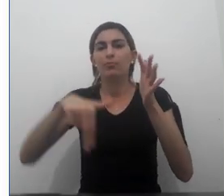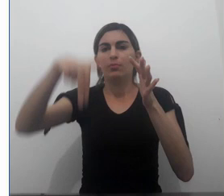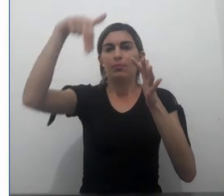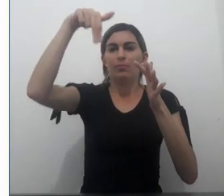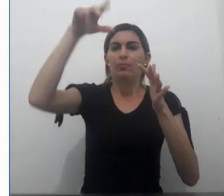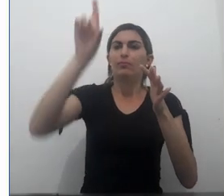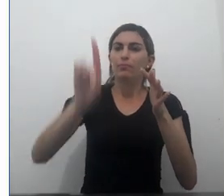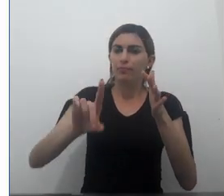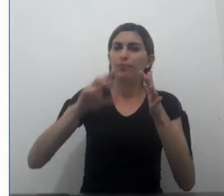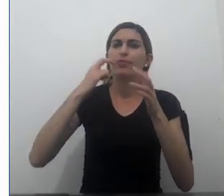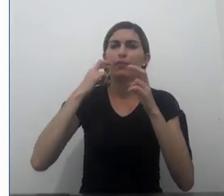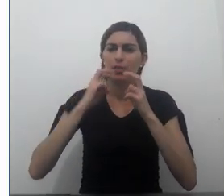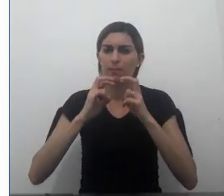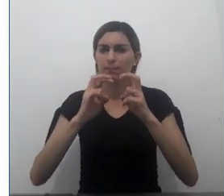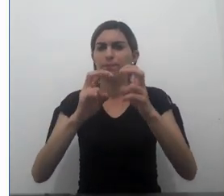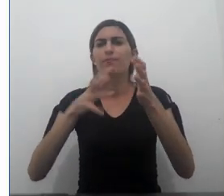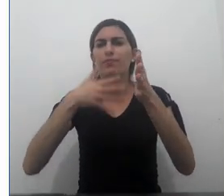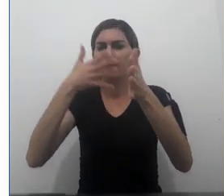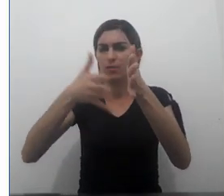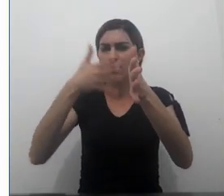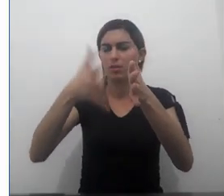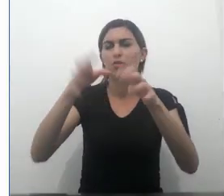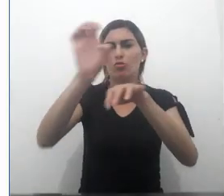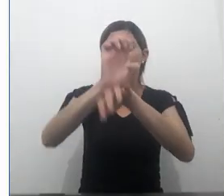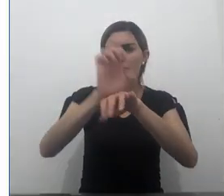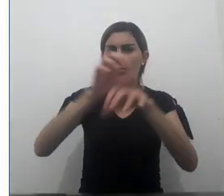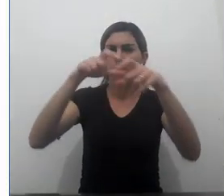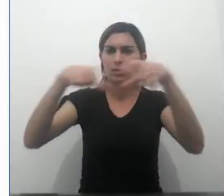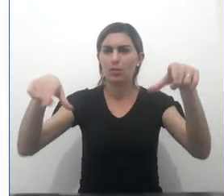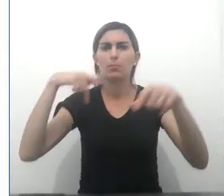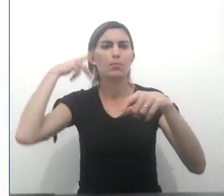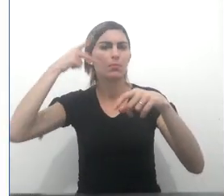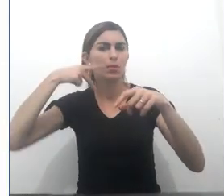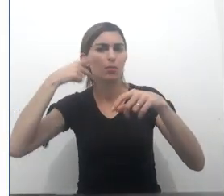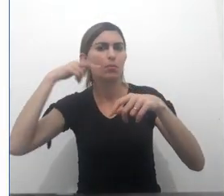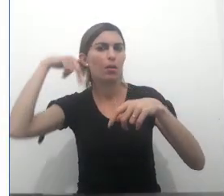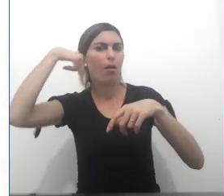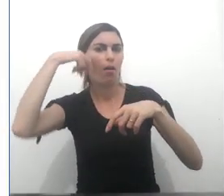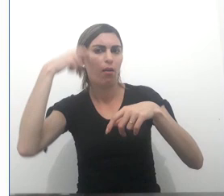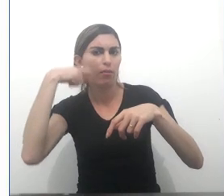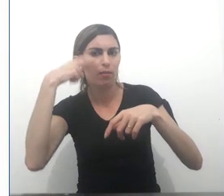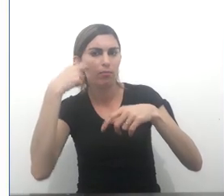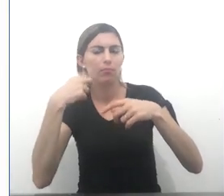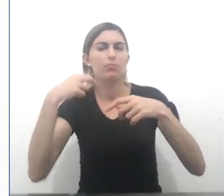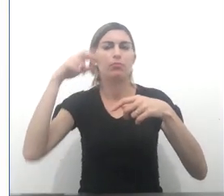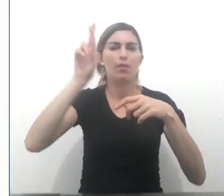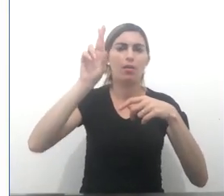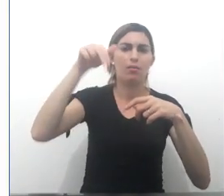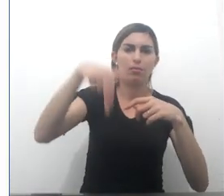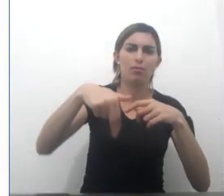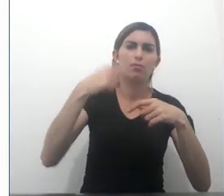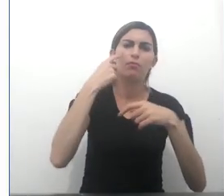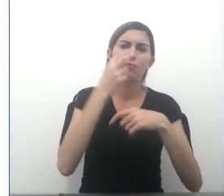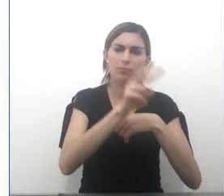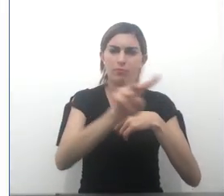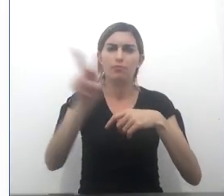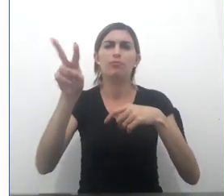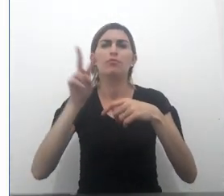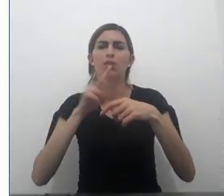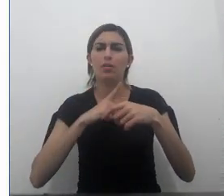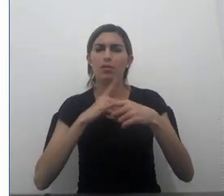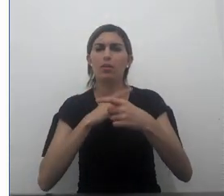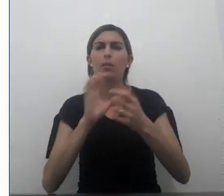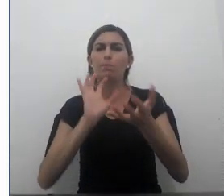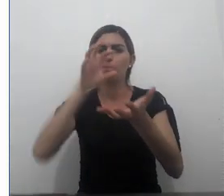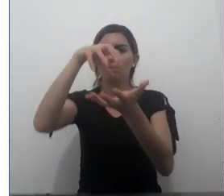região nordeste a gente vê uma malha ferroviária ali, nos estados de Pernambuco, Paraíba, Rio Grande do Norte, né? Então a gente está vendo